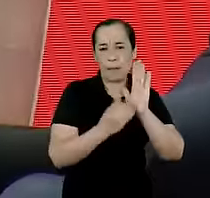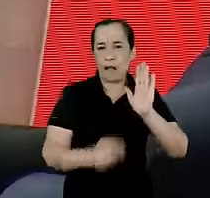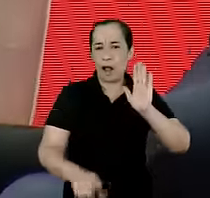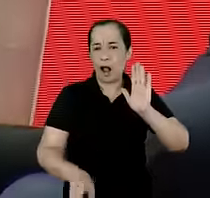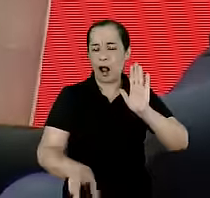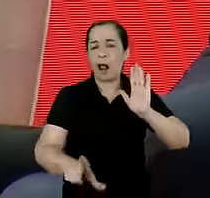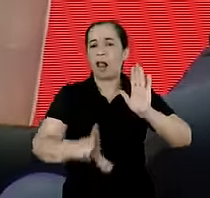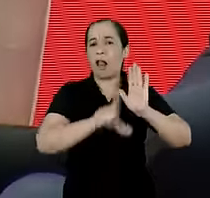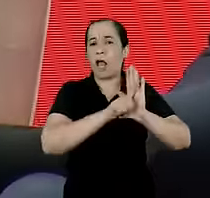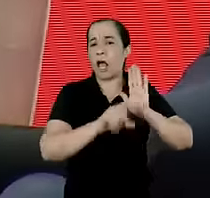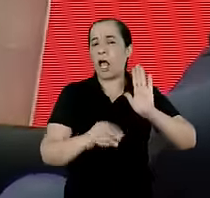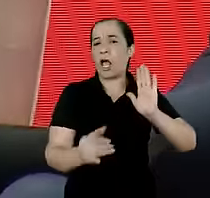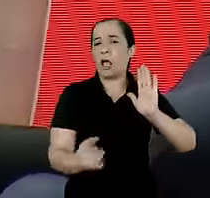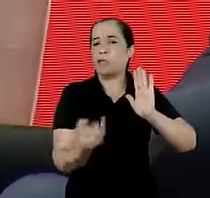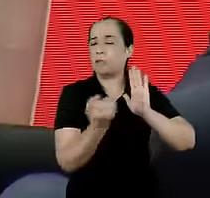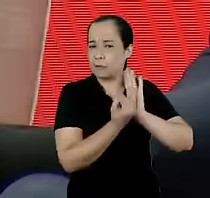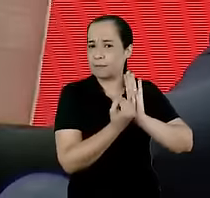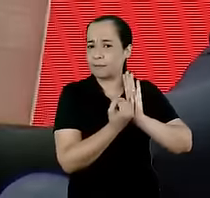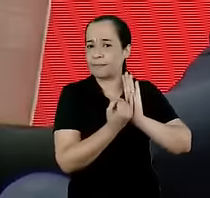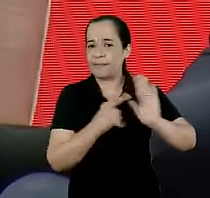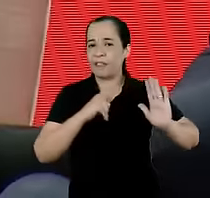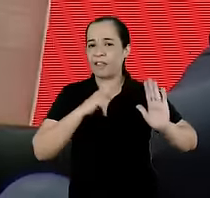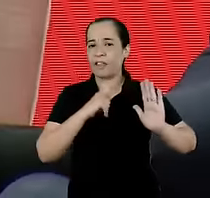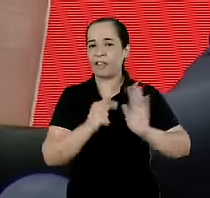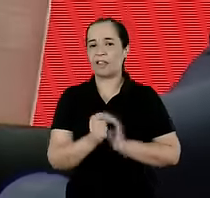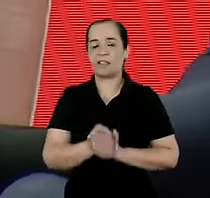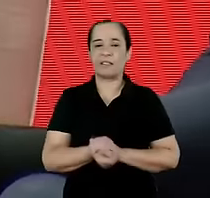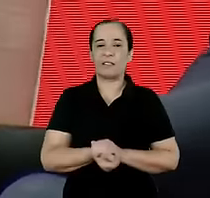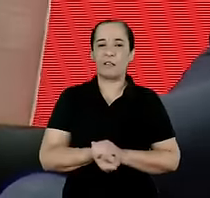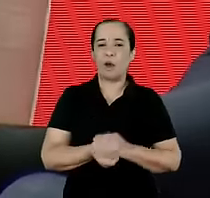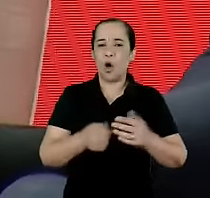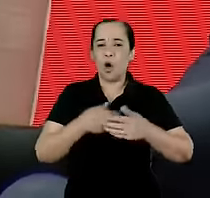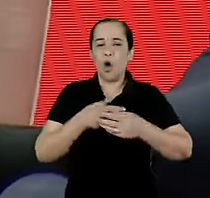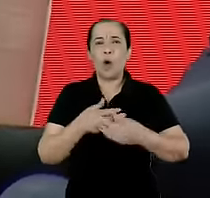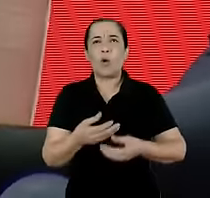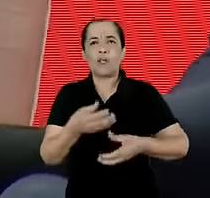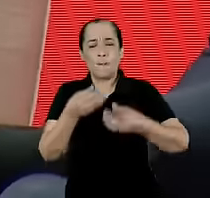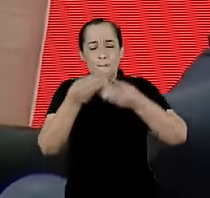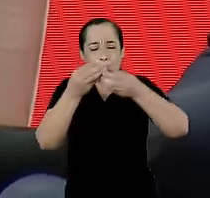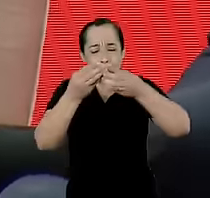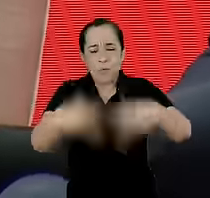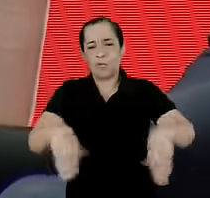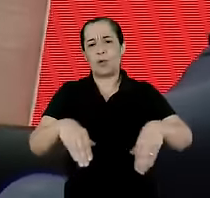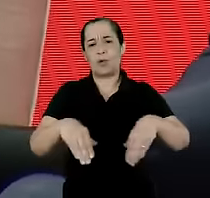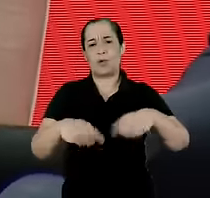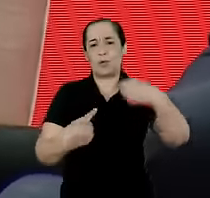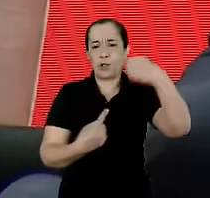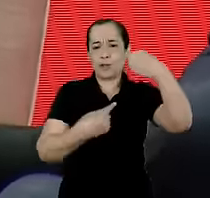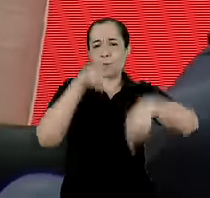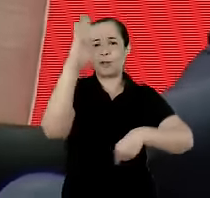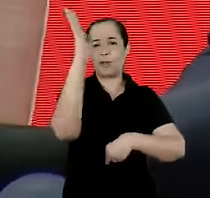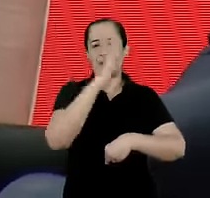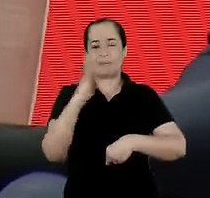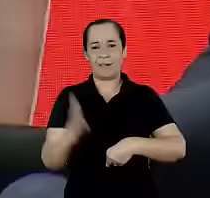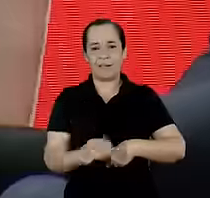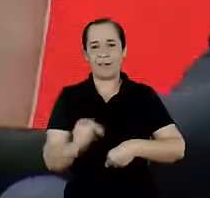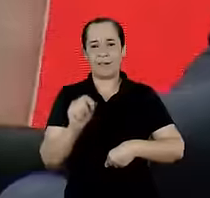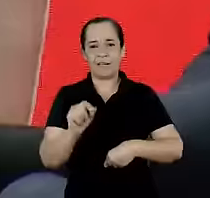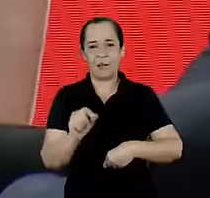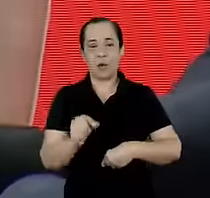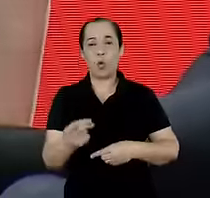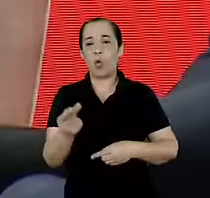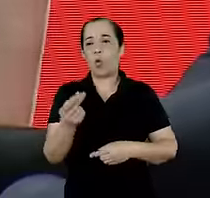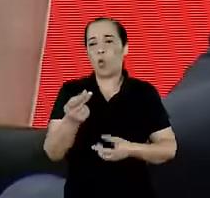por quê Porque Um dos fatores que mais prejudica a produtividade brasileira é o custo de Capital nosso custo de capal é